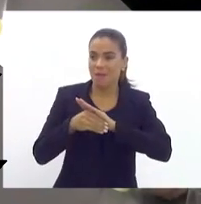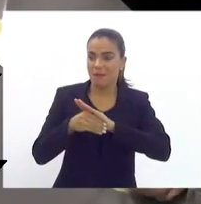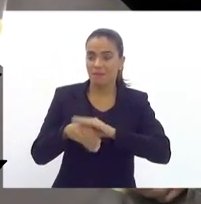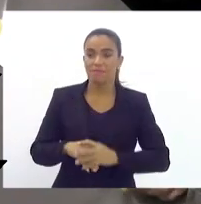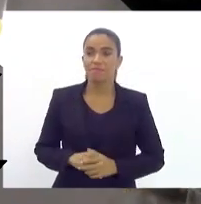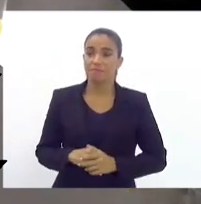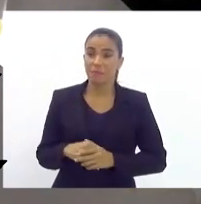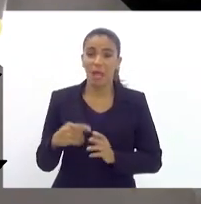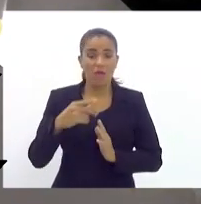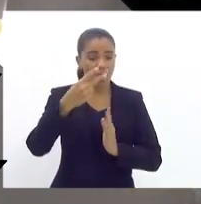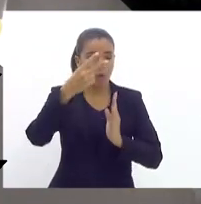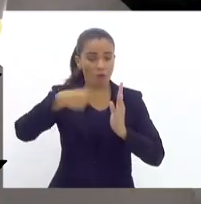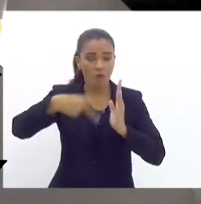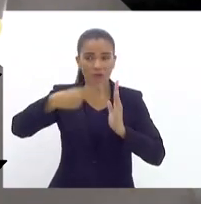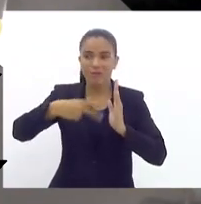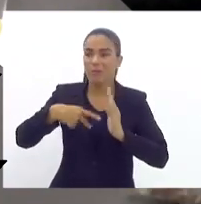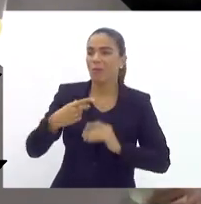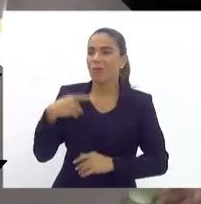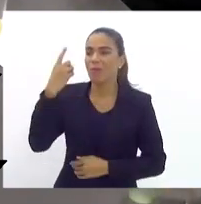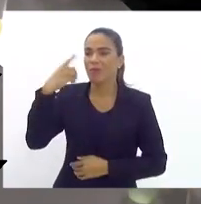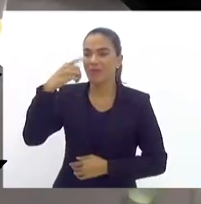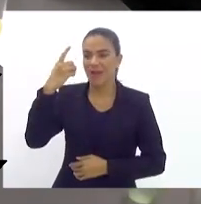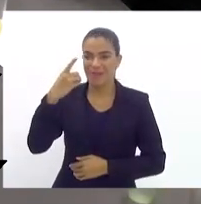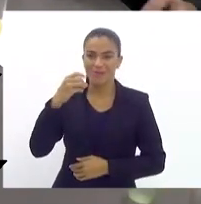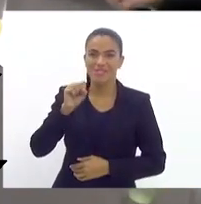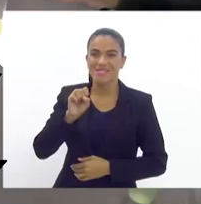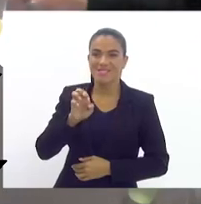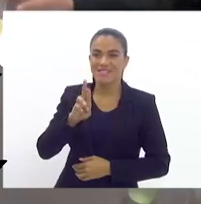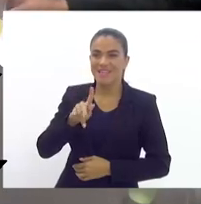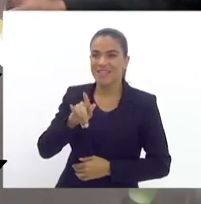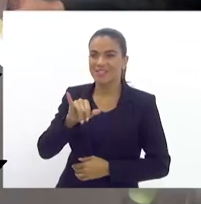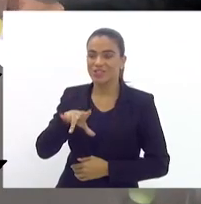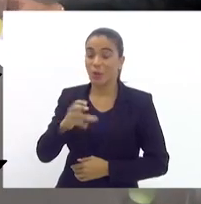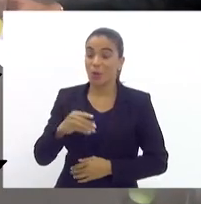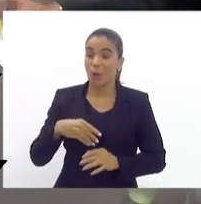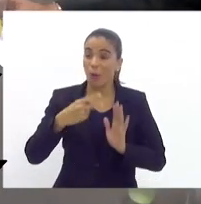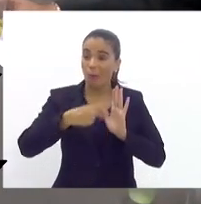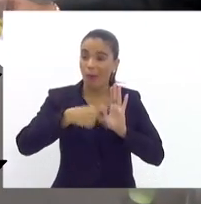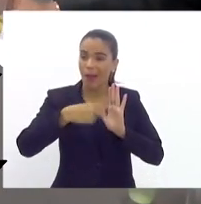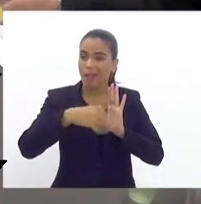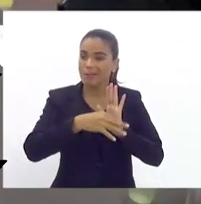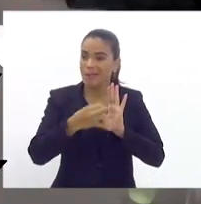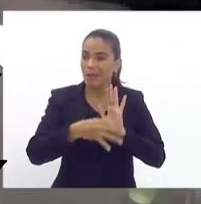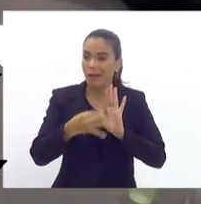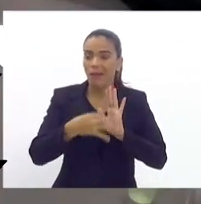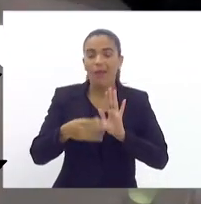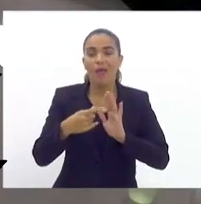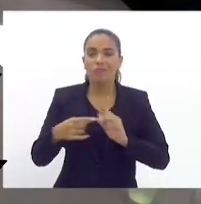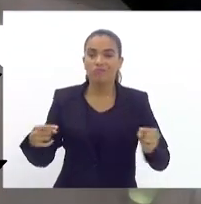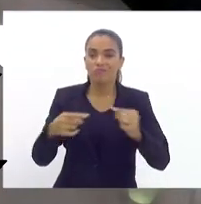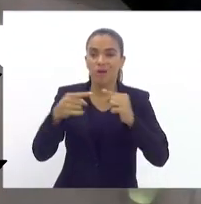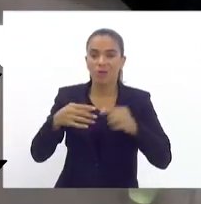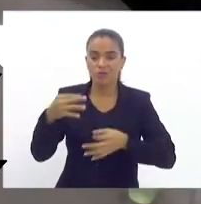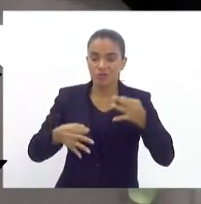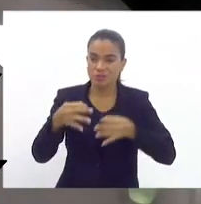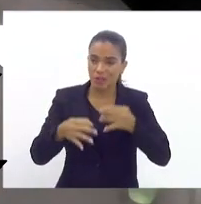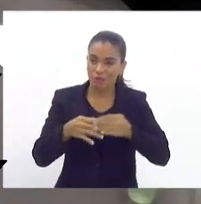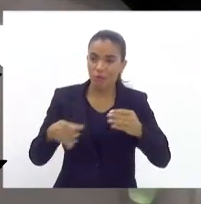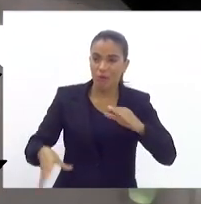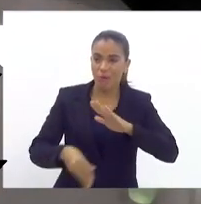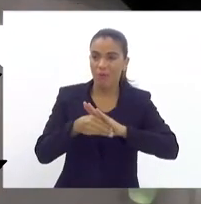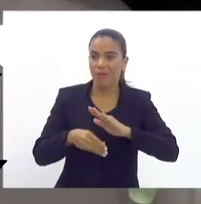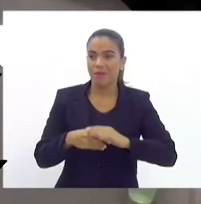com vista para o deputado doutor Serginho, que devolveu sem voto. O parecer da deputada Verônica pela juridicidade com emendas, em